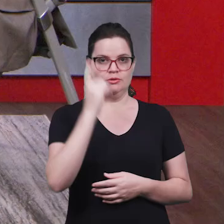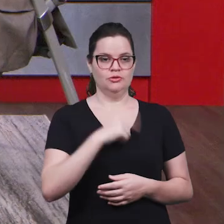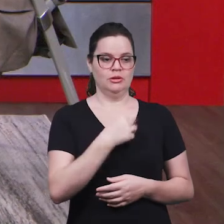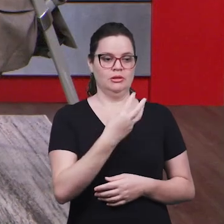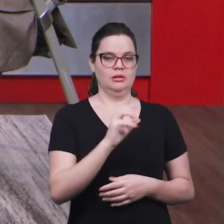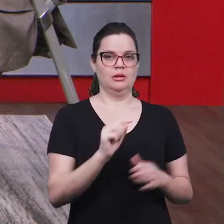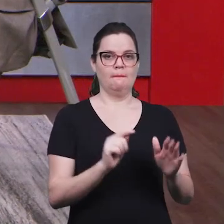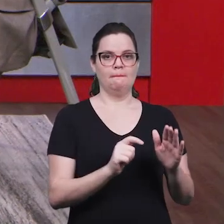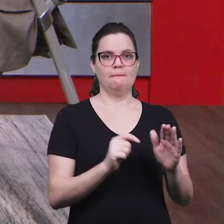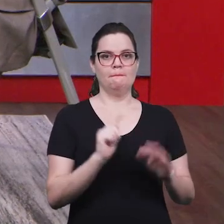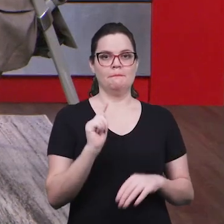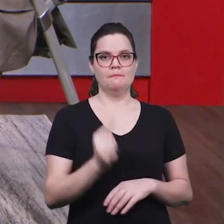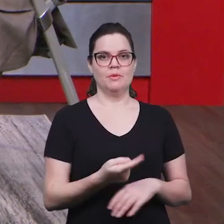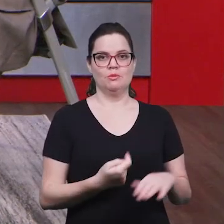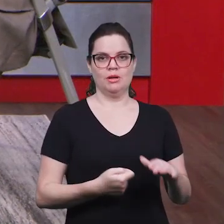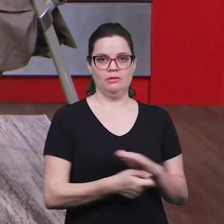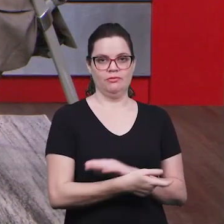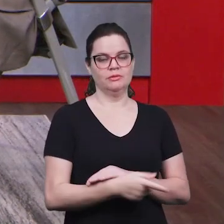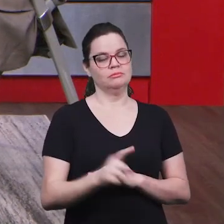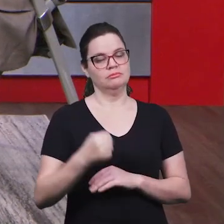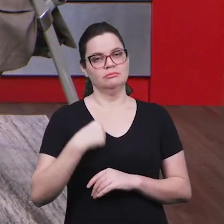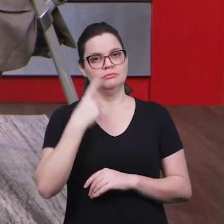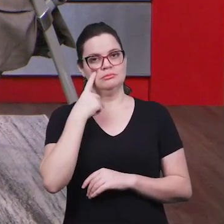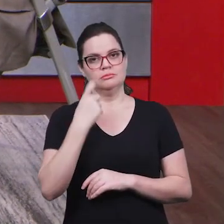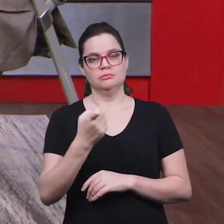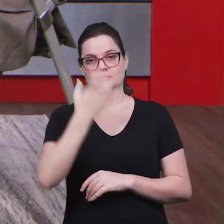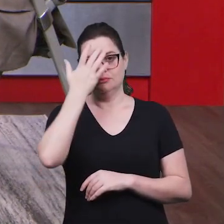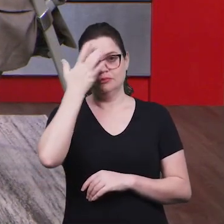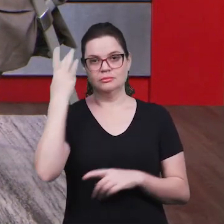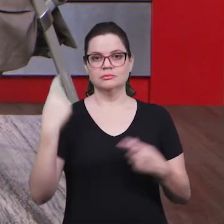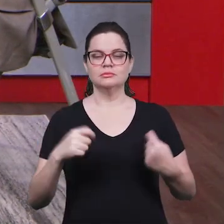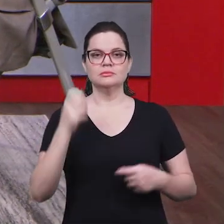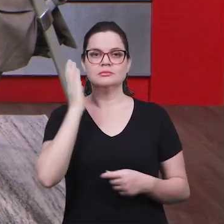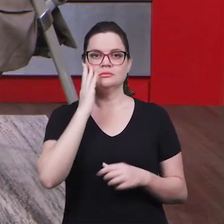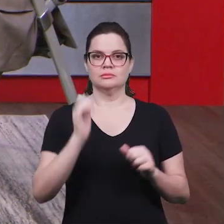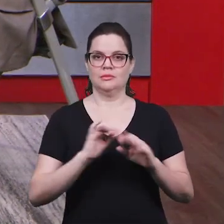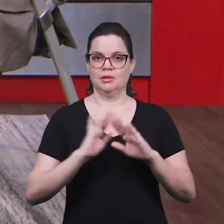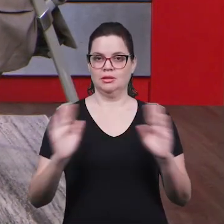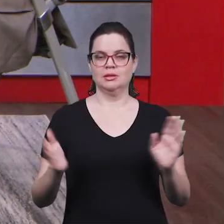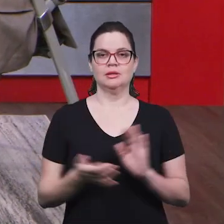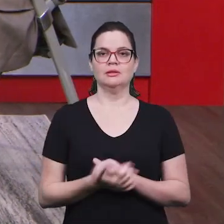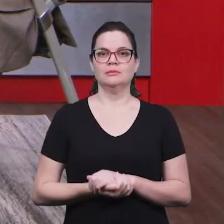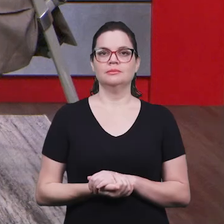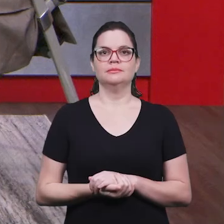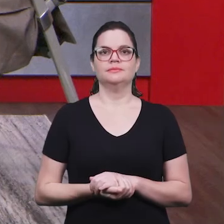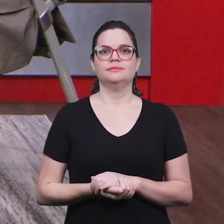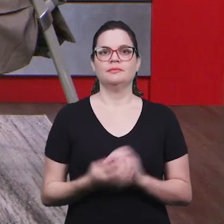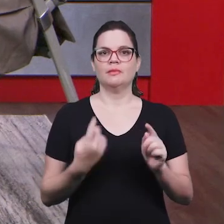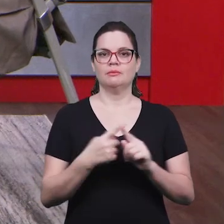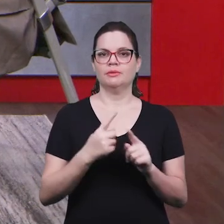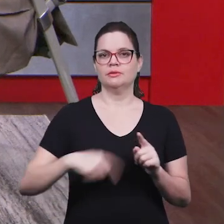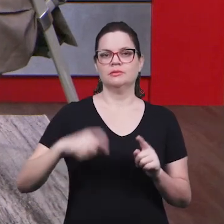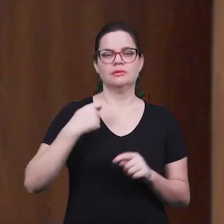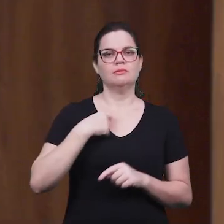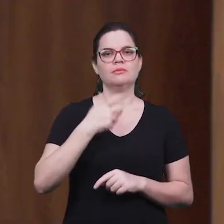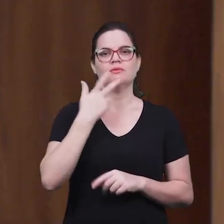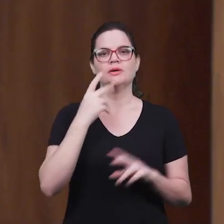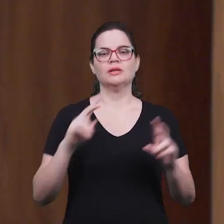né? Exatamente. Muito interessante, e isso as pessoas têm que desenvolver, porque nós estávamos falando a respeito da pessoa